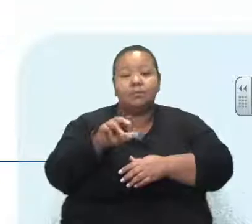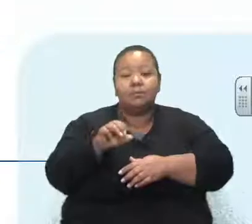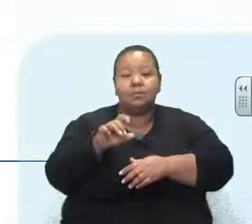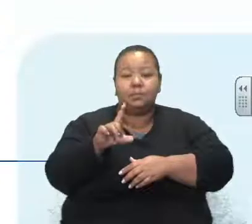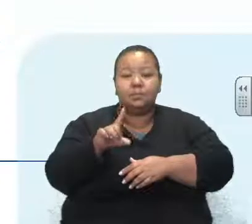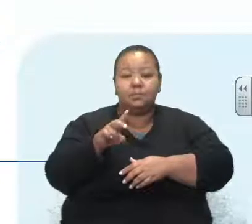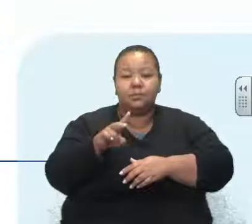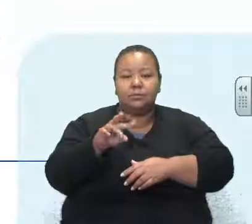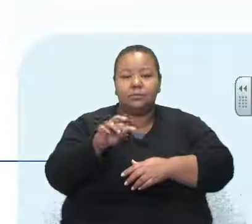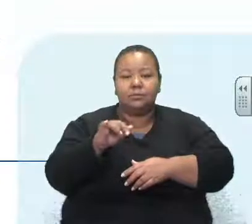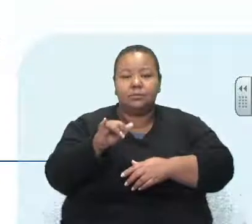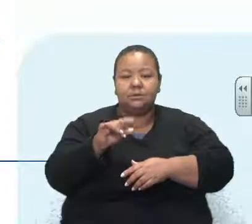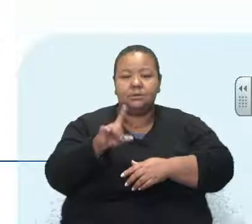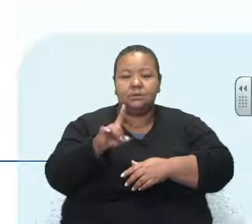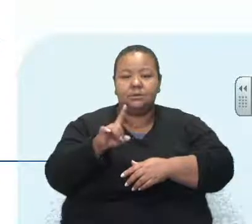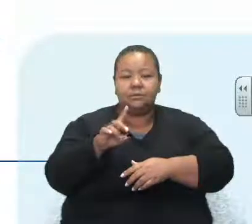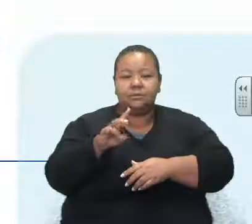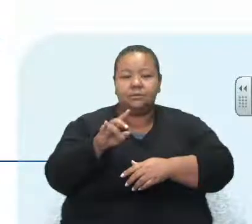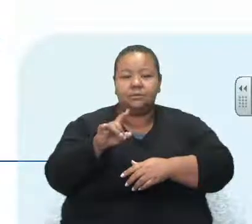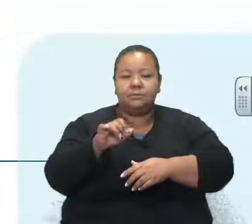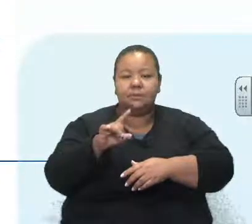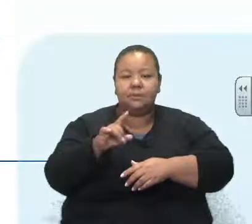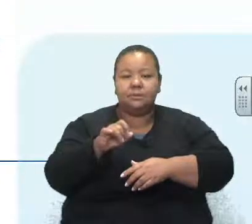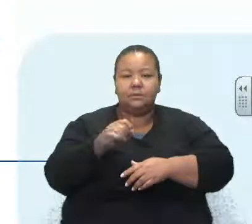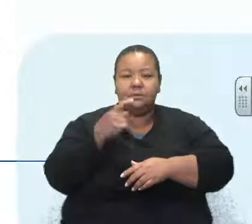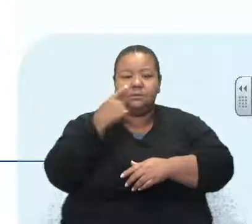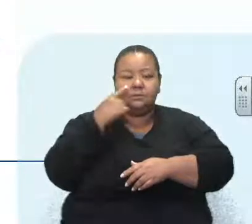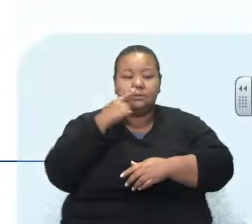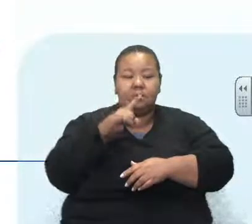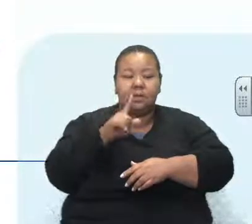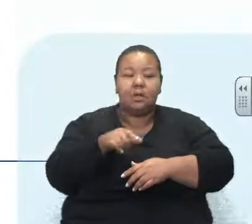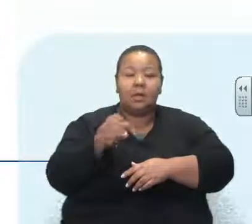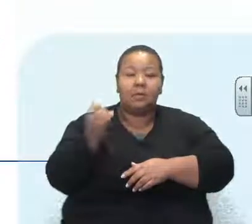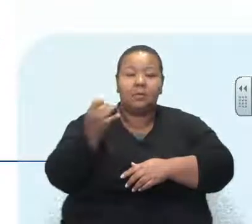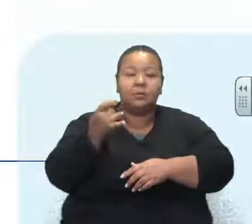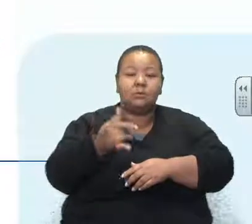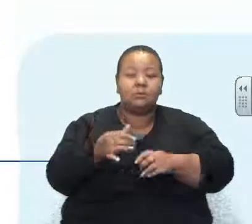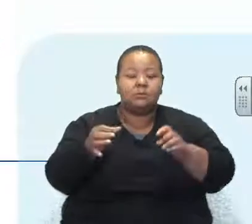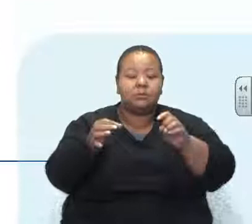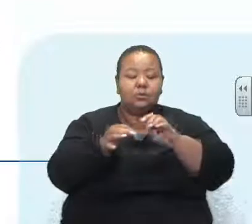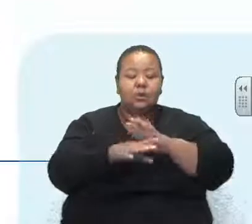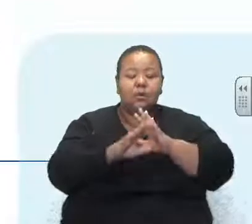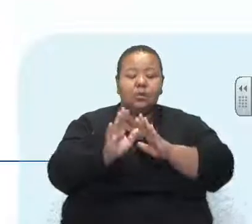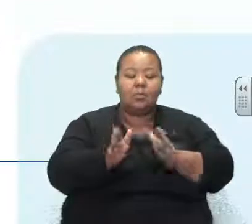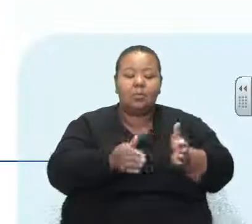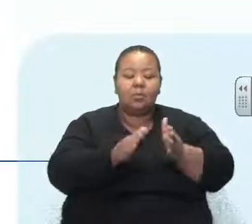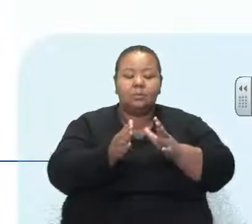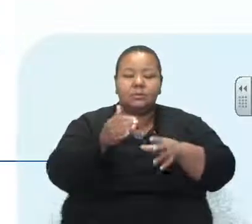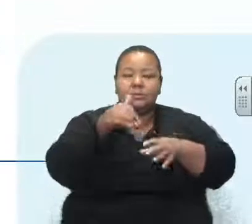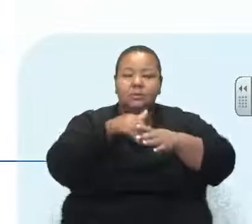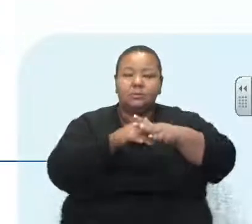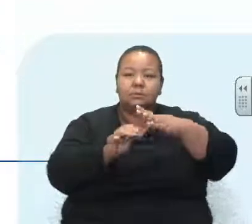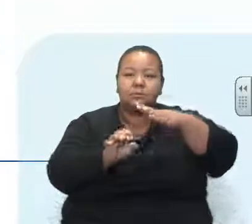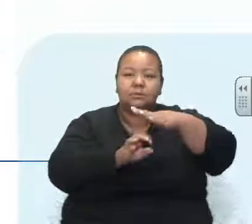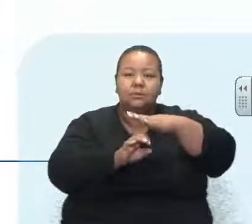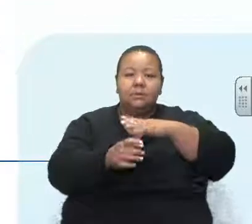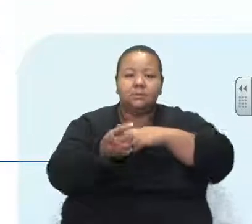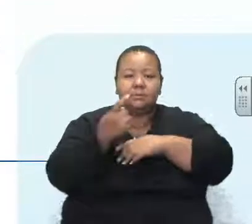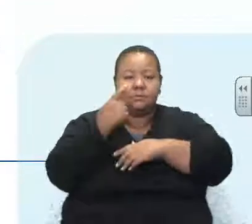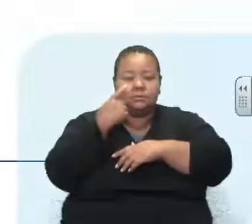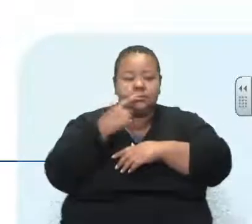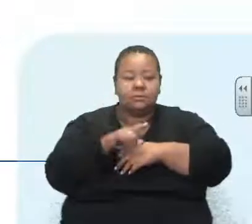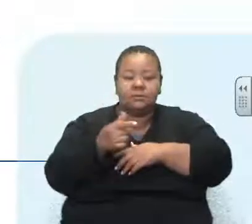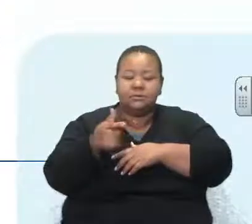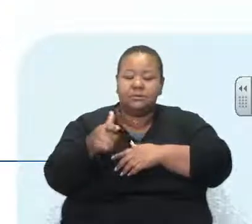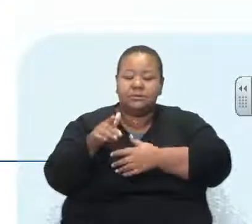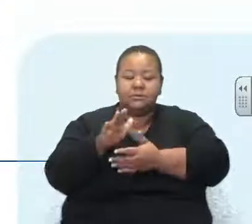a produtividade. Primeiro, eu vou pegar a quantidade total que é produzida dentro da empresa. Aí, eu vou analisar, então, como não fez nenhum